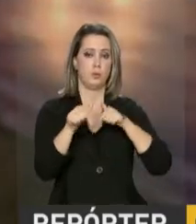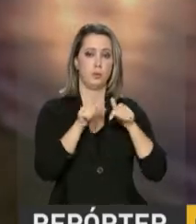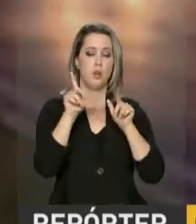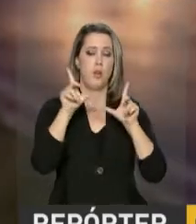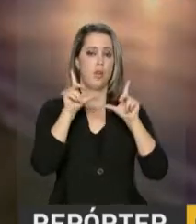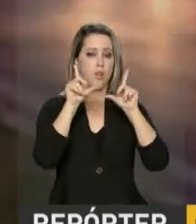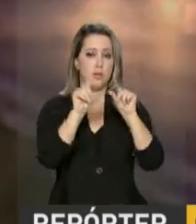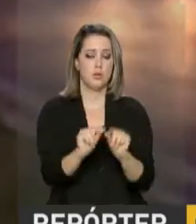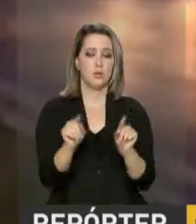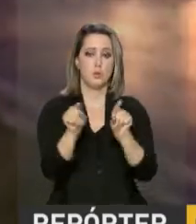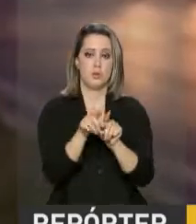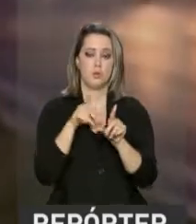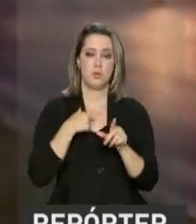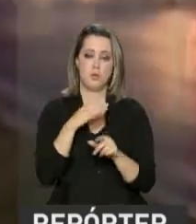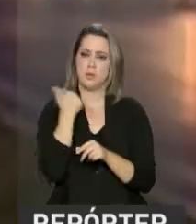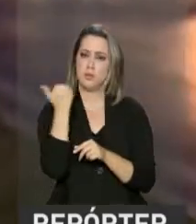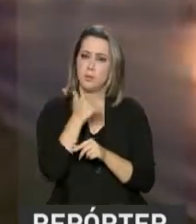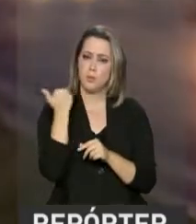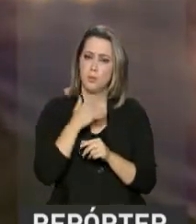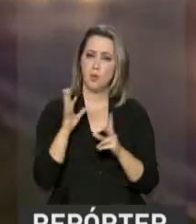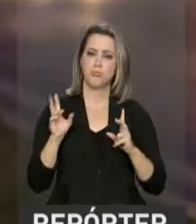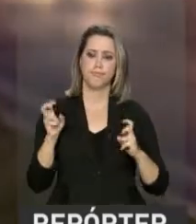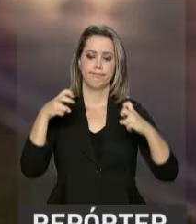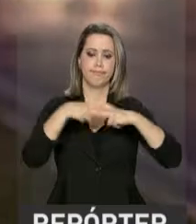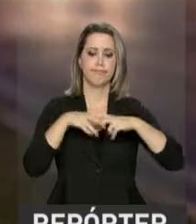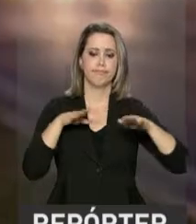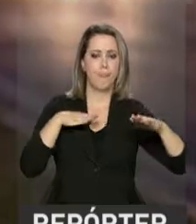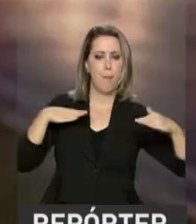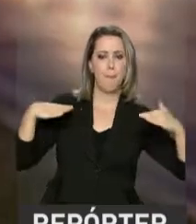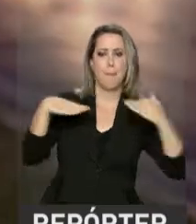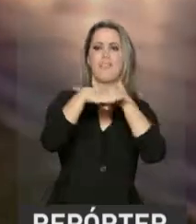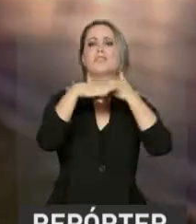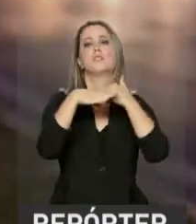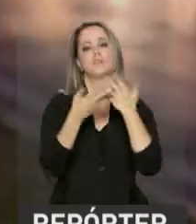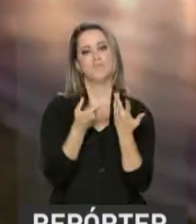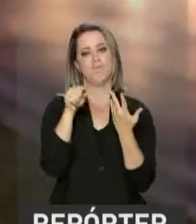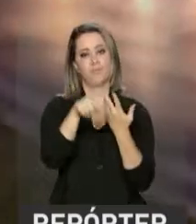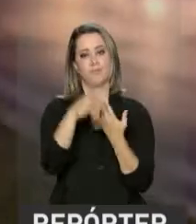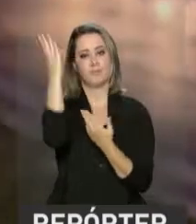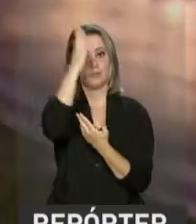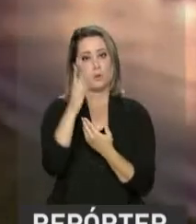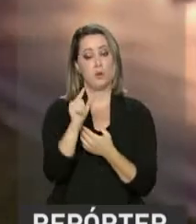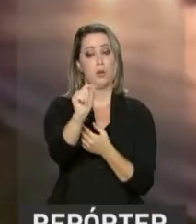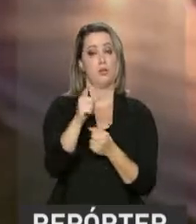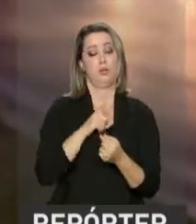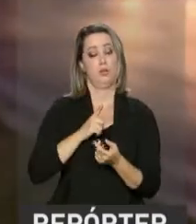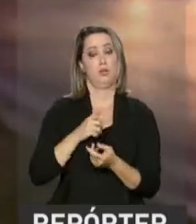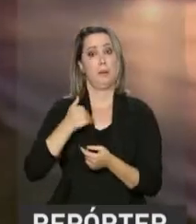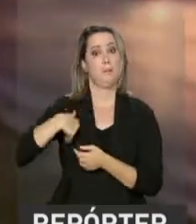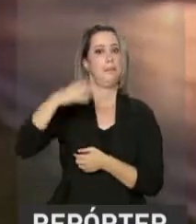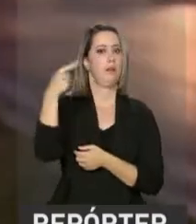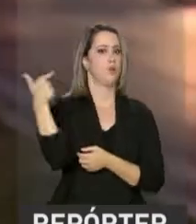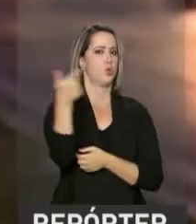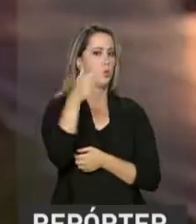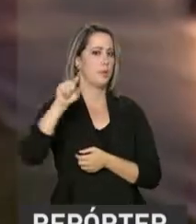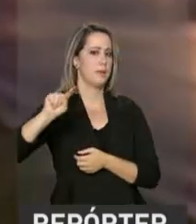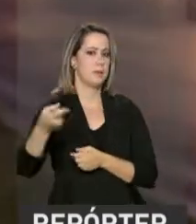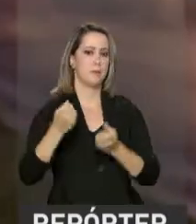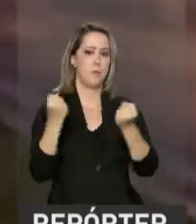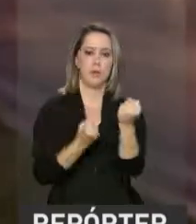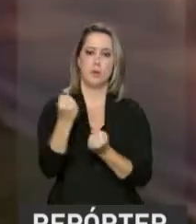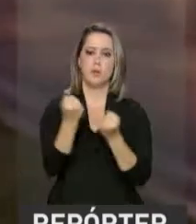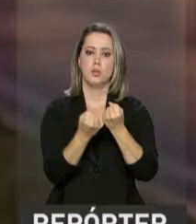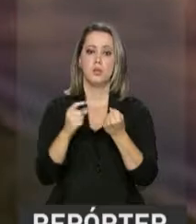reduzir o número de mortes e acidentes nas rodovias brasileiras a operação conta com mais de duas mil viaturas